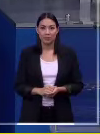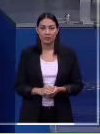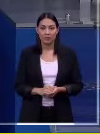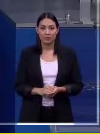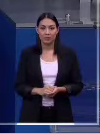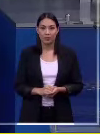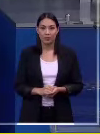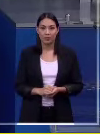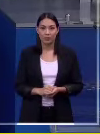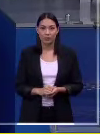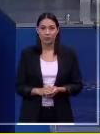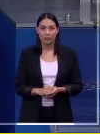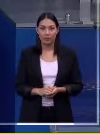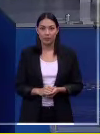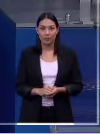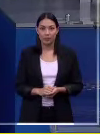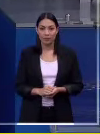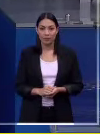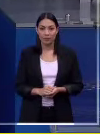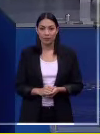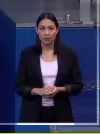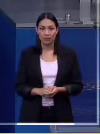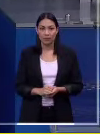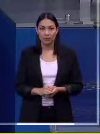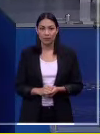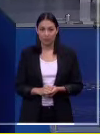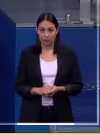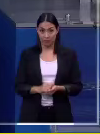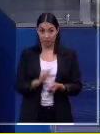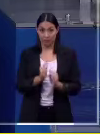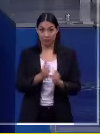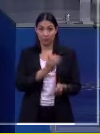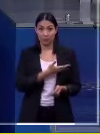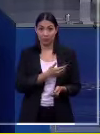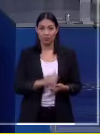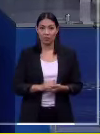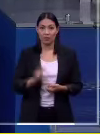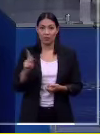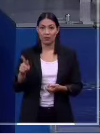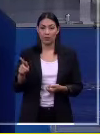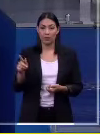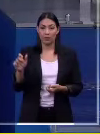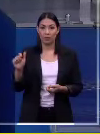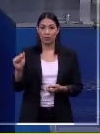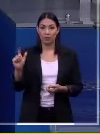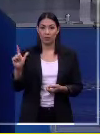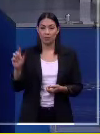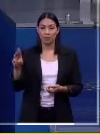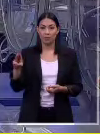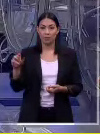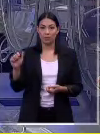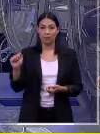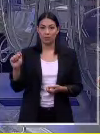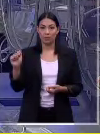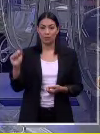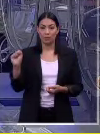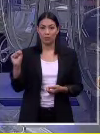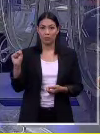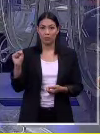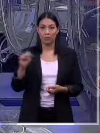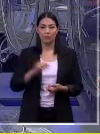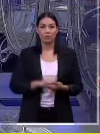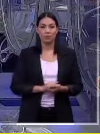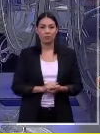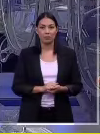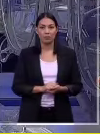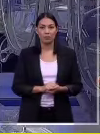Laranja, 49. E o Time do Coração é Palmas do Tocantins. Palma